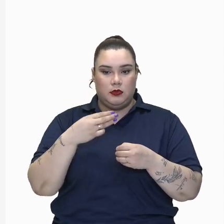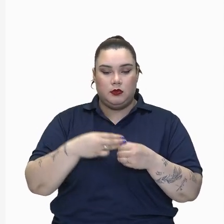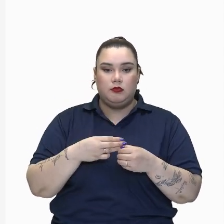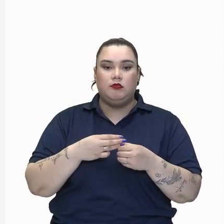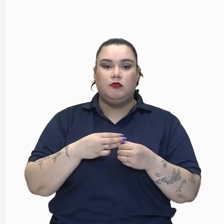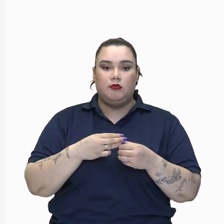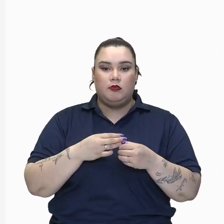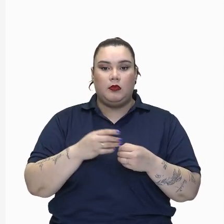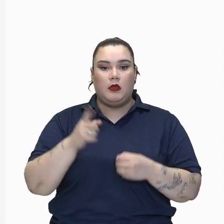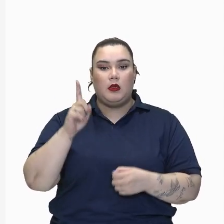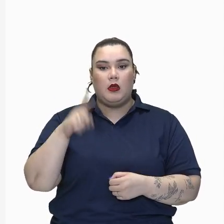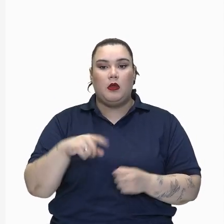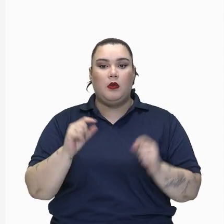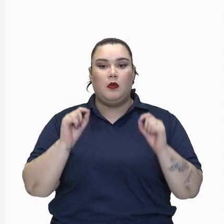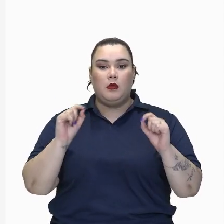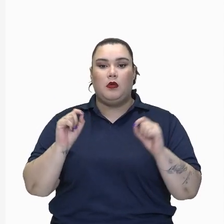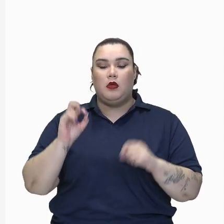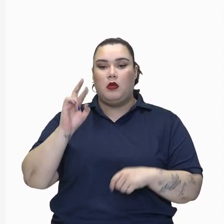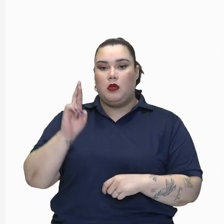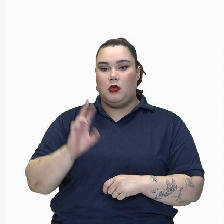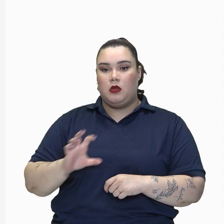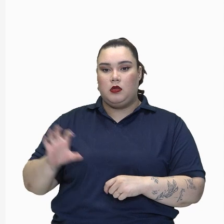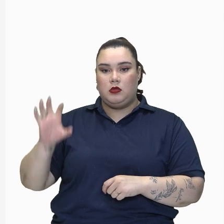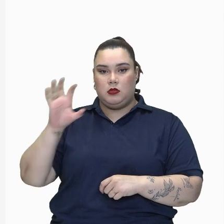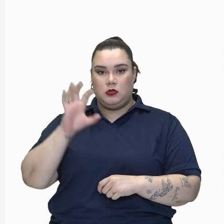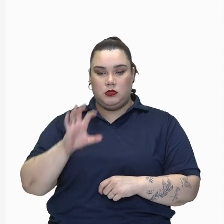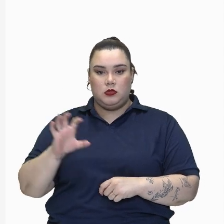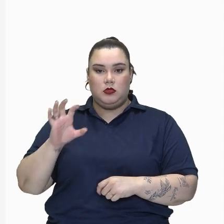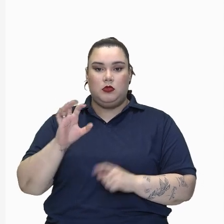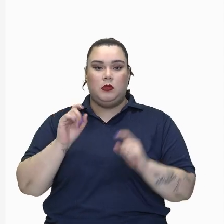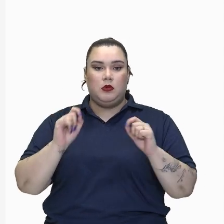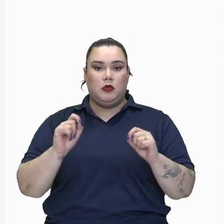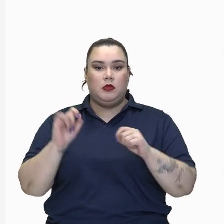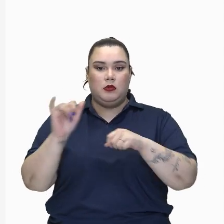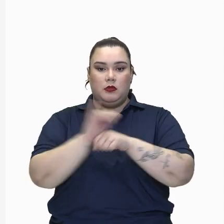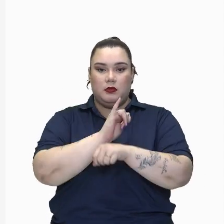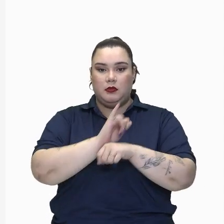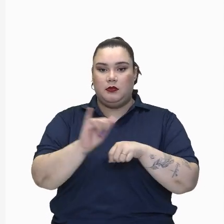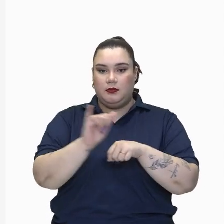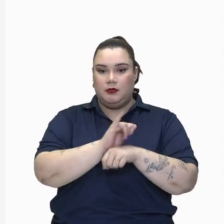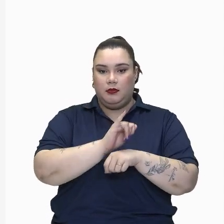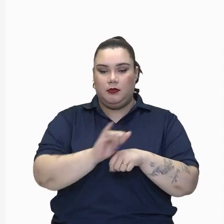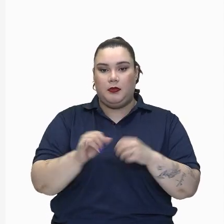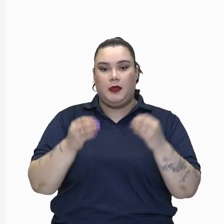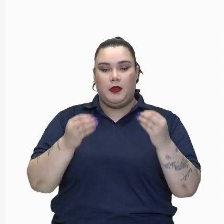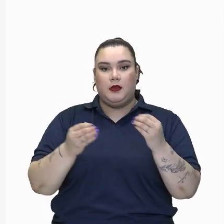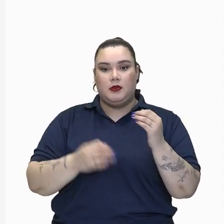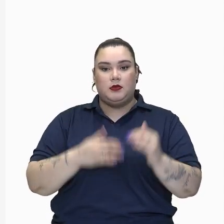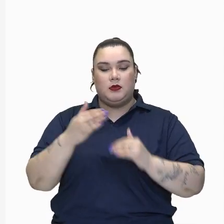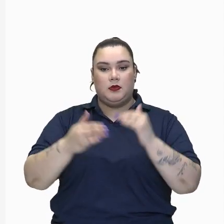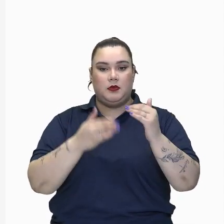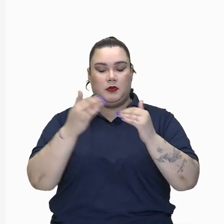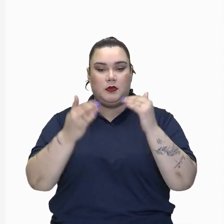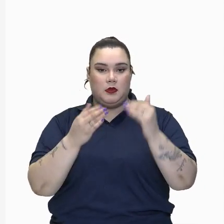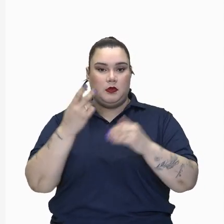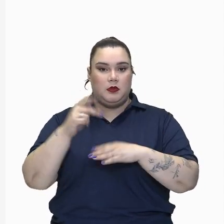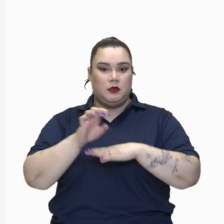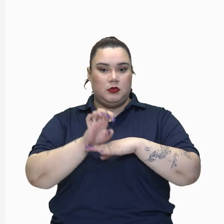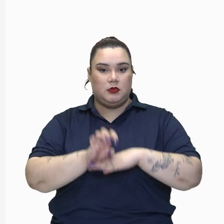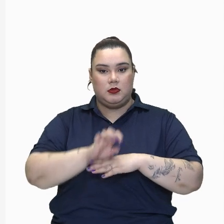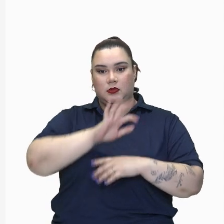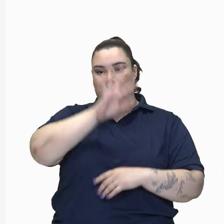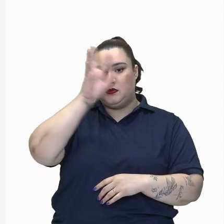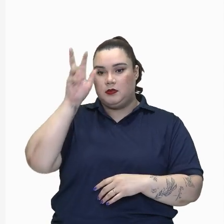instituída como uma região de estratégia para o desenvolvimento do estado do